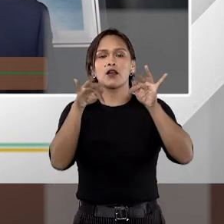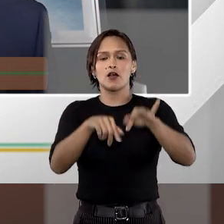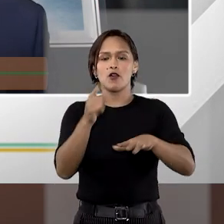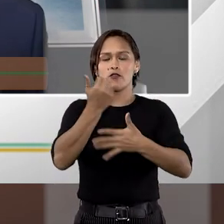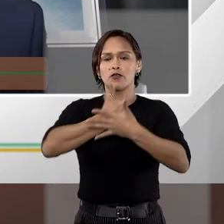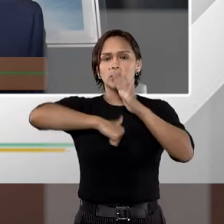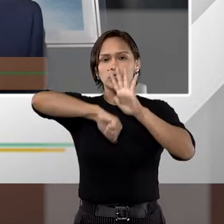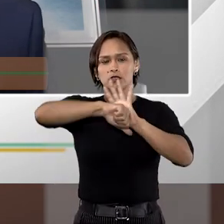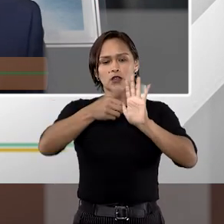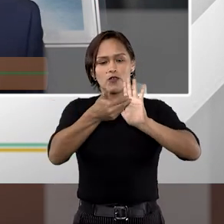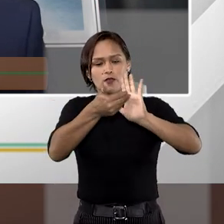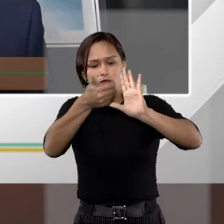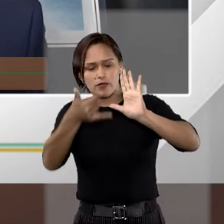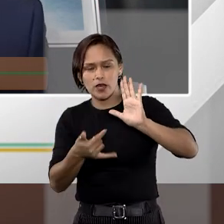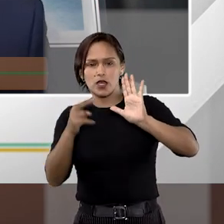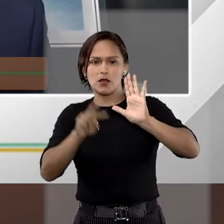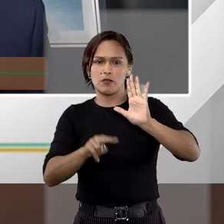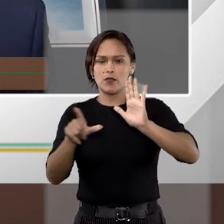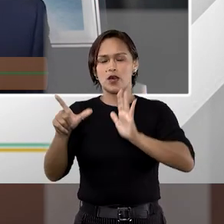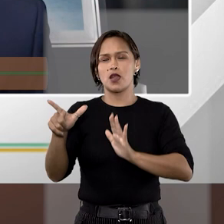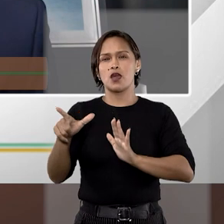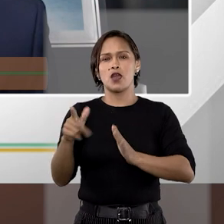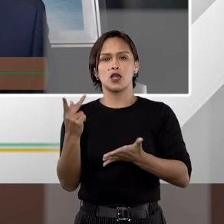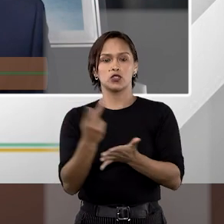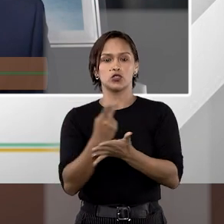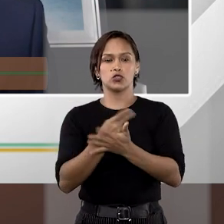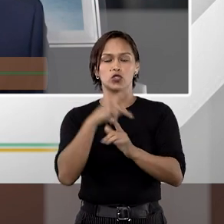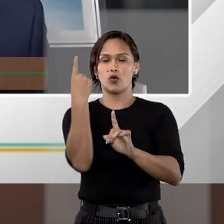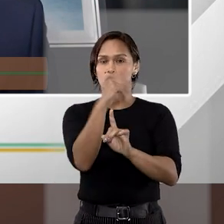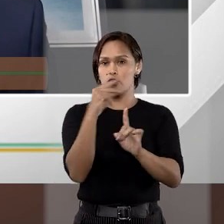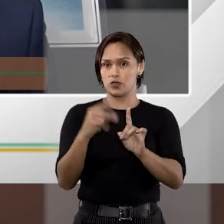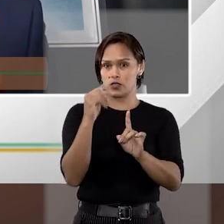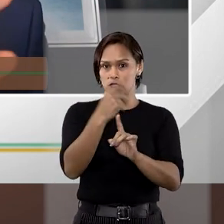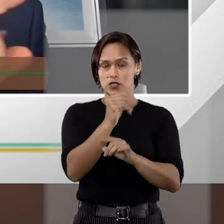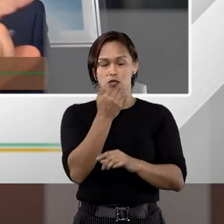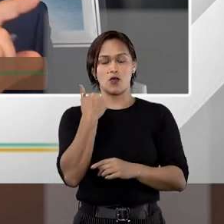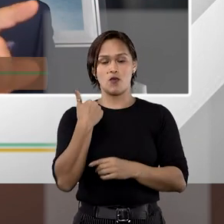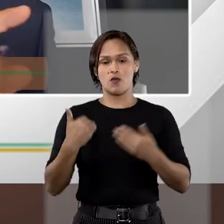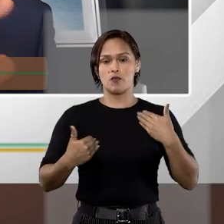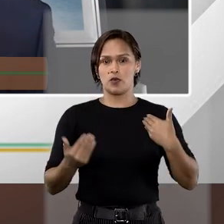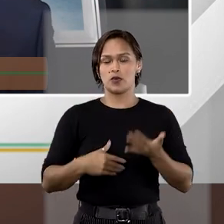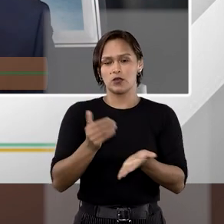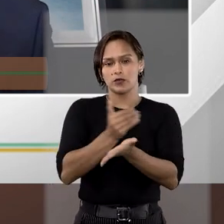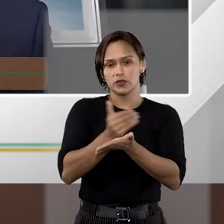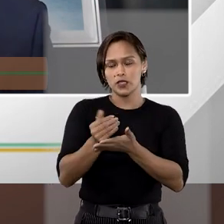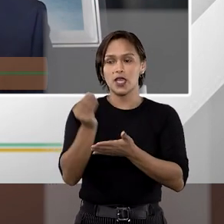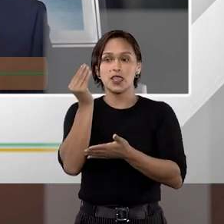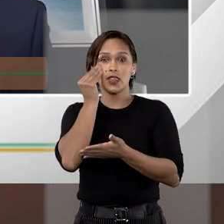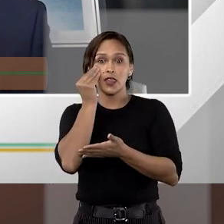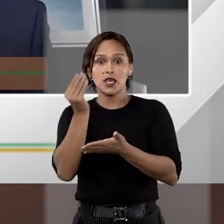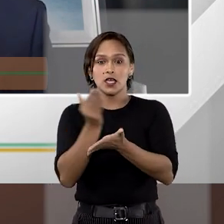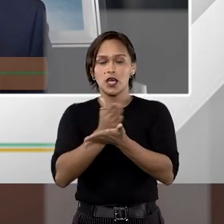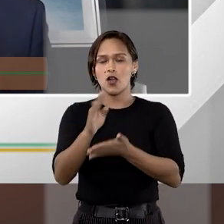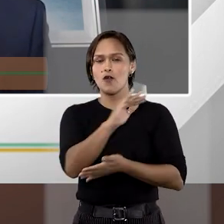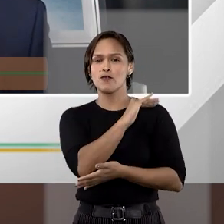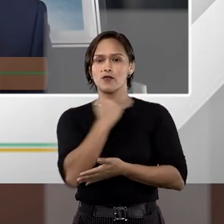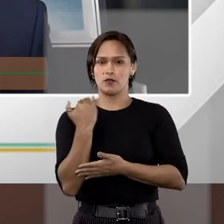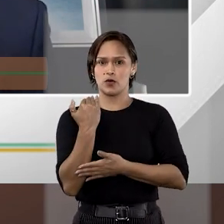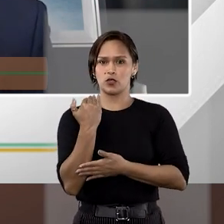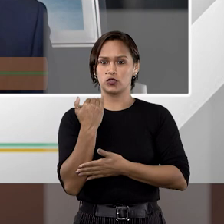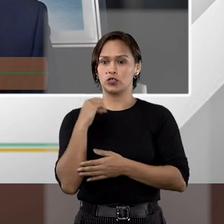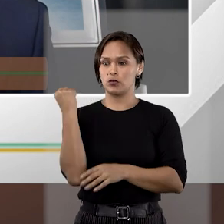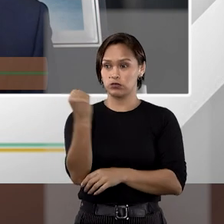se ao final este crime for desclassificado para lesão corporal veja bem inicialmente tentativa de homicídio